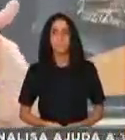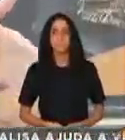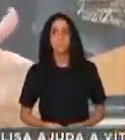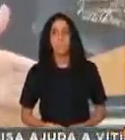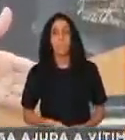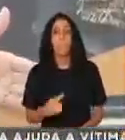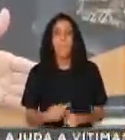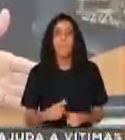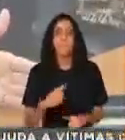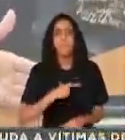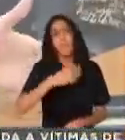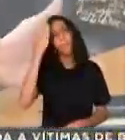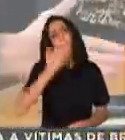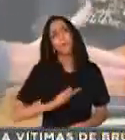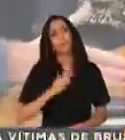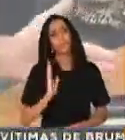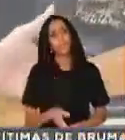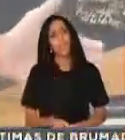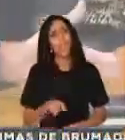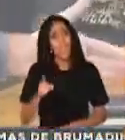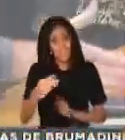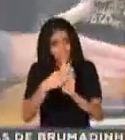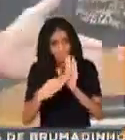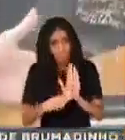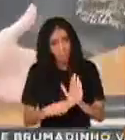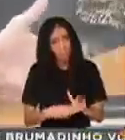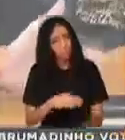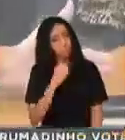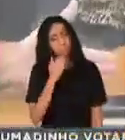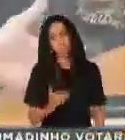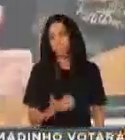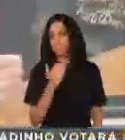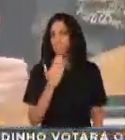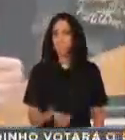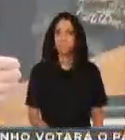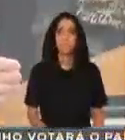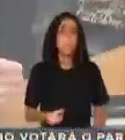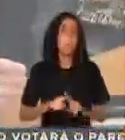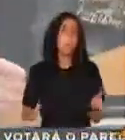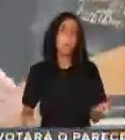provou ineficaz, é este modelo. E este modelo não está sendo questionado, não está sendo alterado.